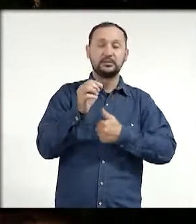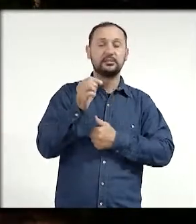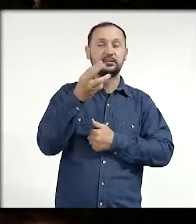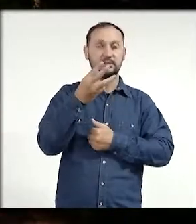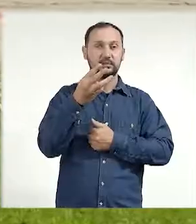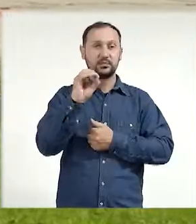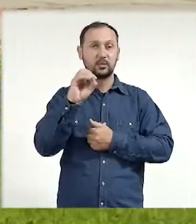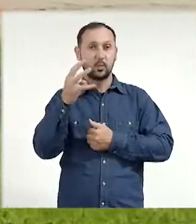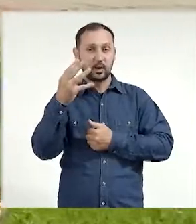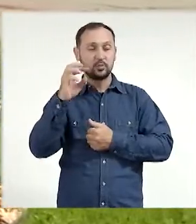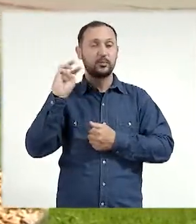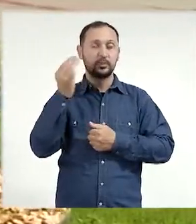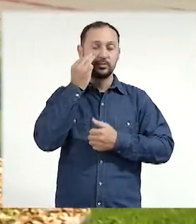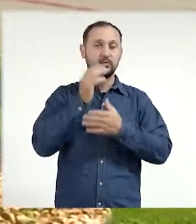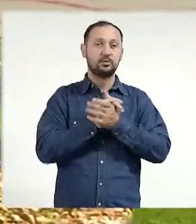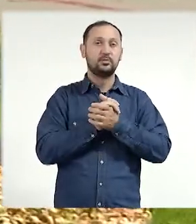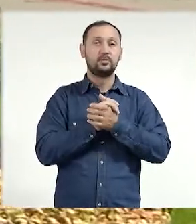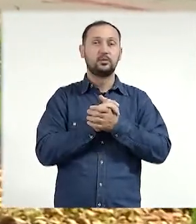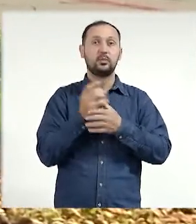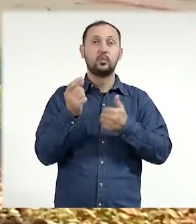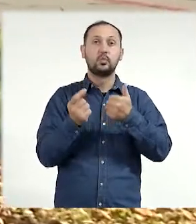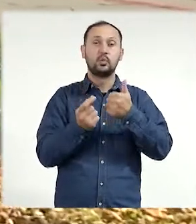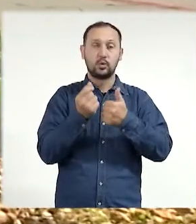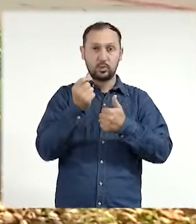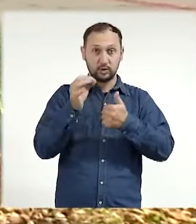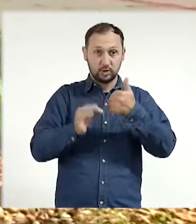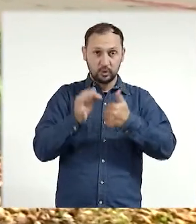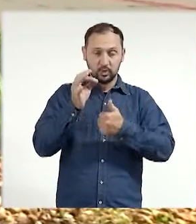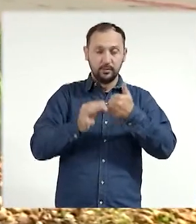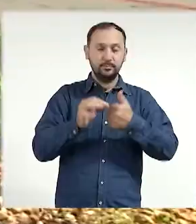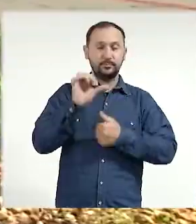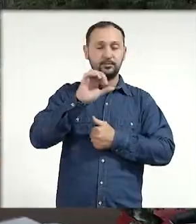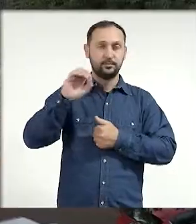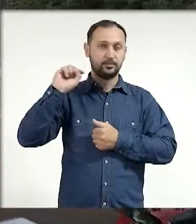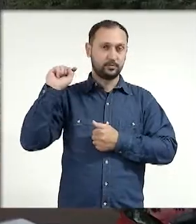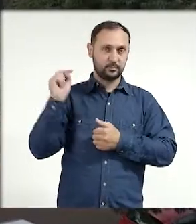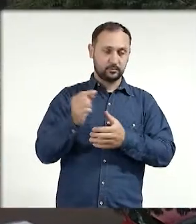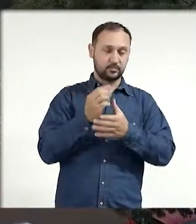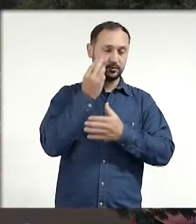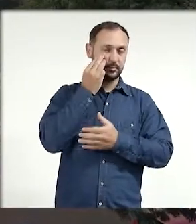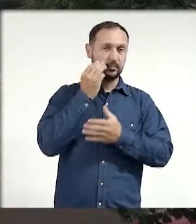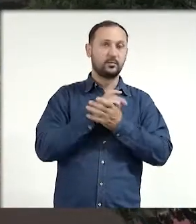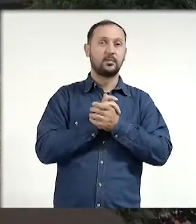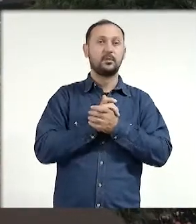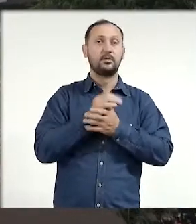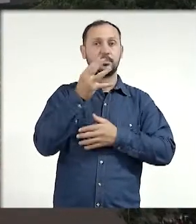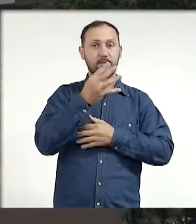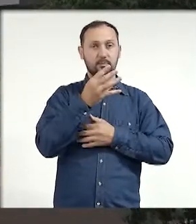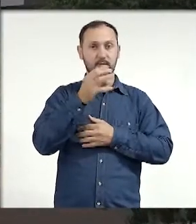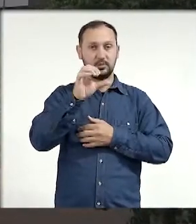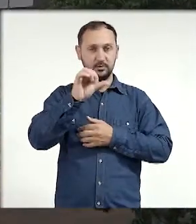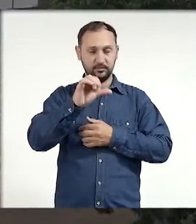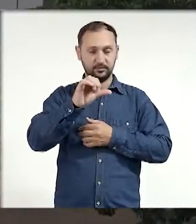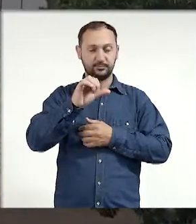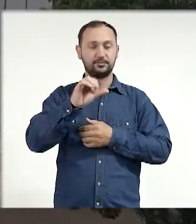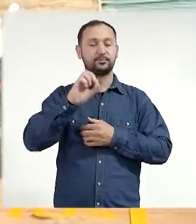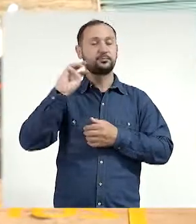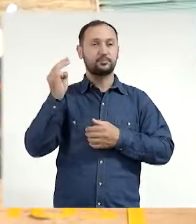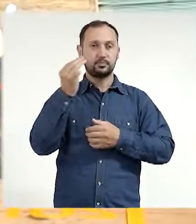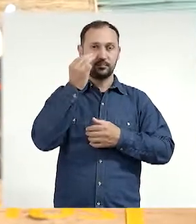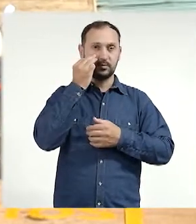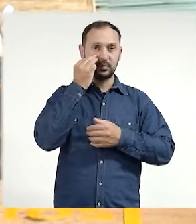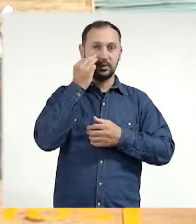304 milhões. Tribunal de Justiça, 971 milhões. Ministério Público, 449 milhões